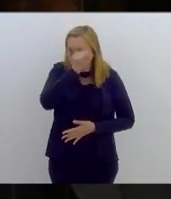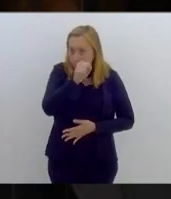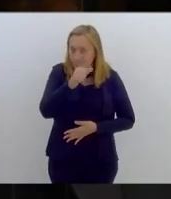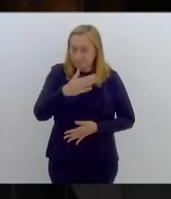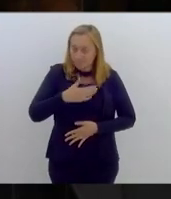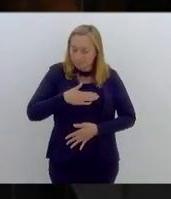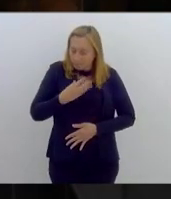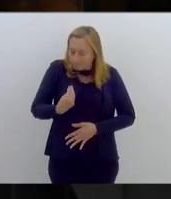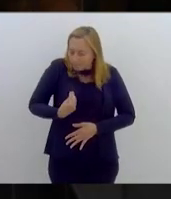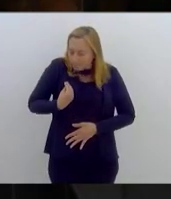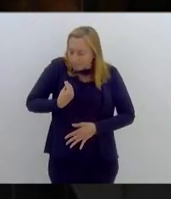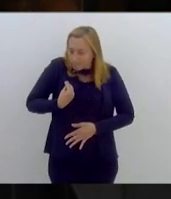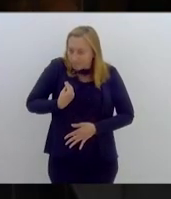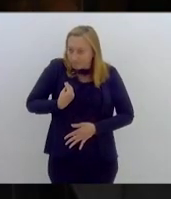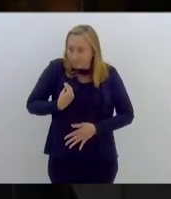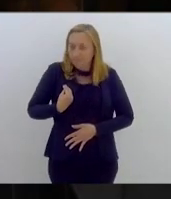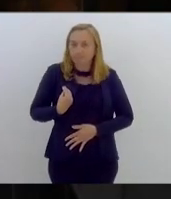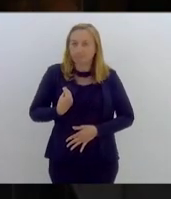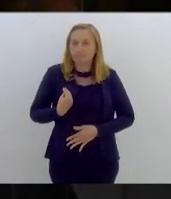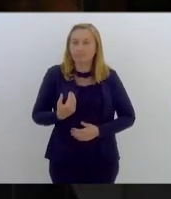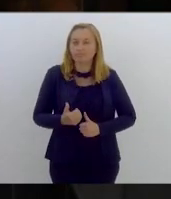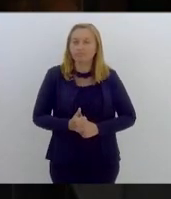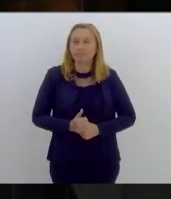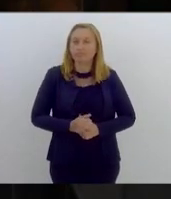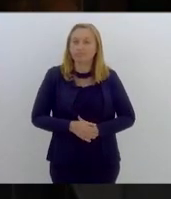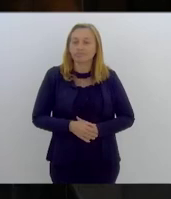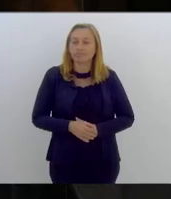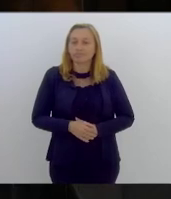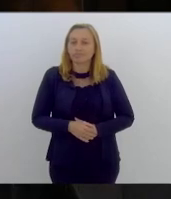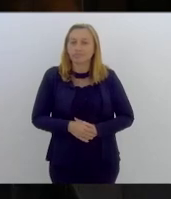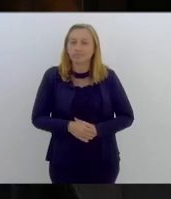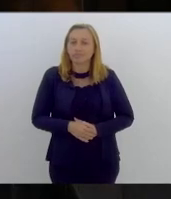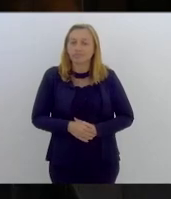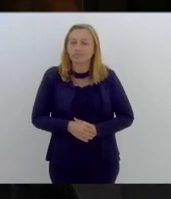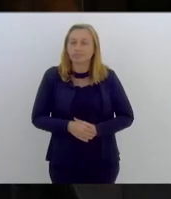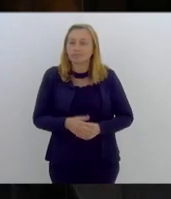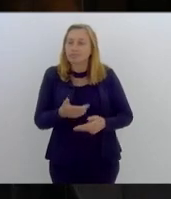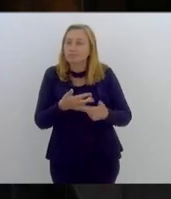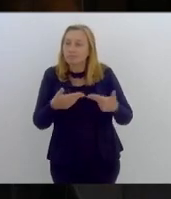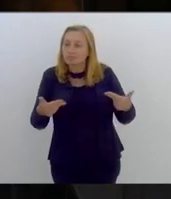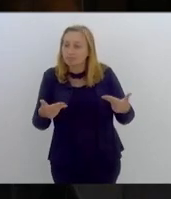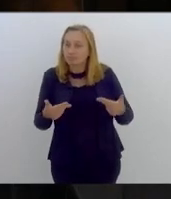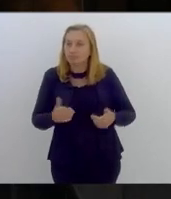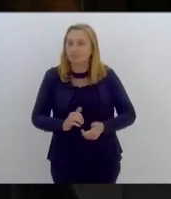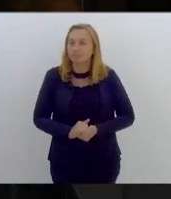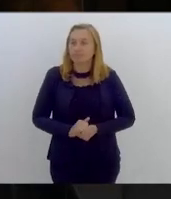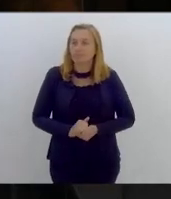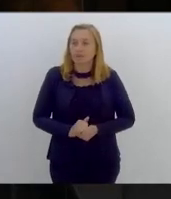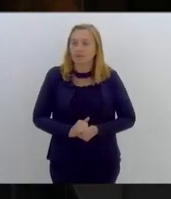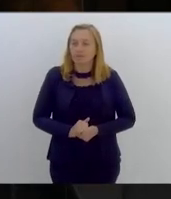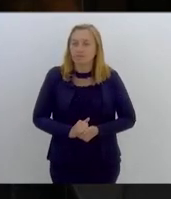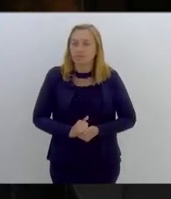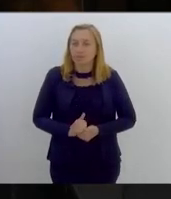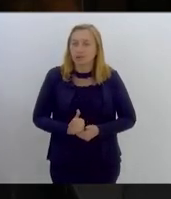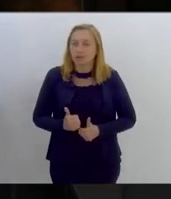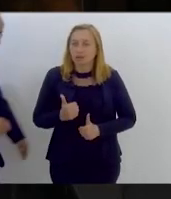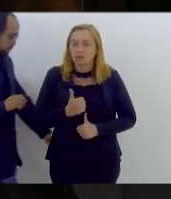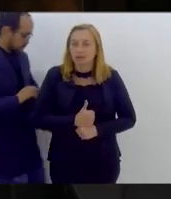meu sentimento. É que são tantos amigos que eu pude produzir nesses 30